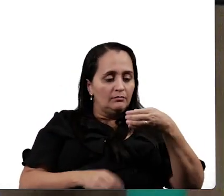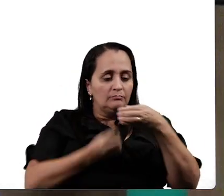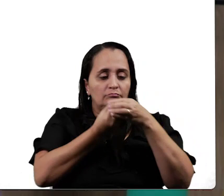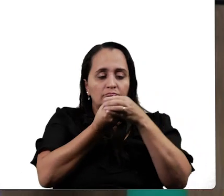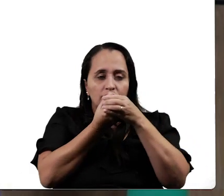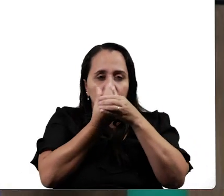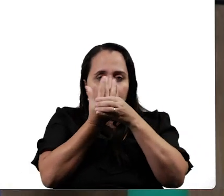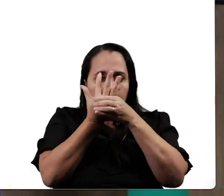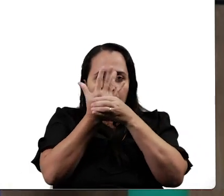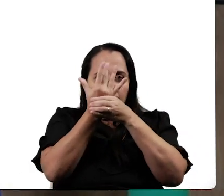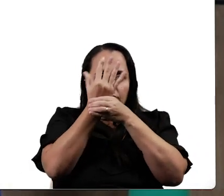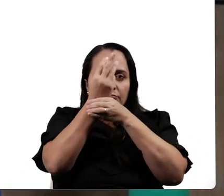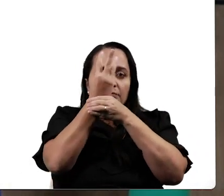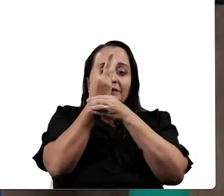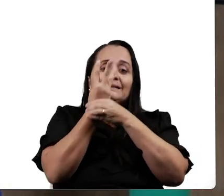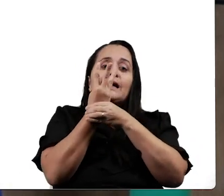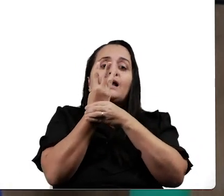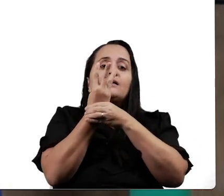2